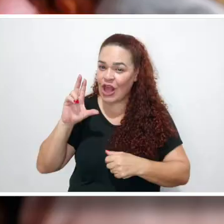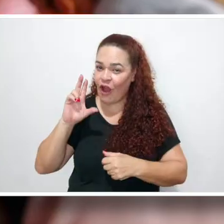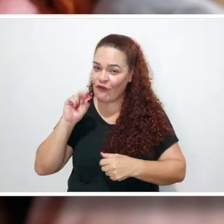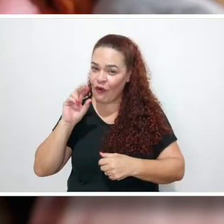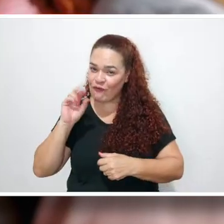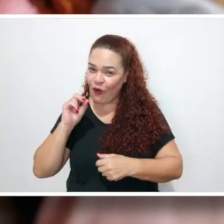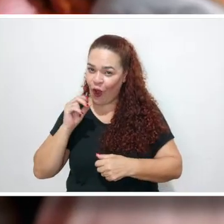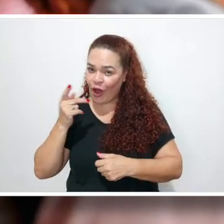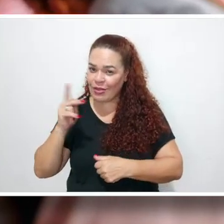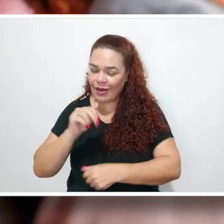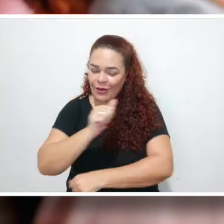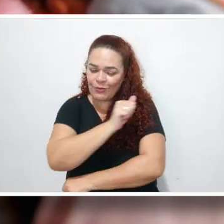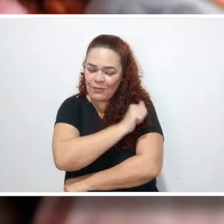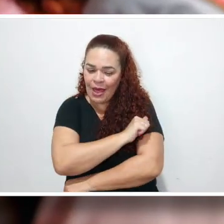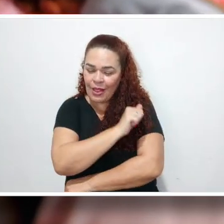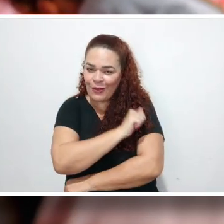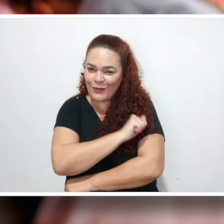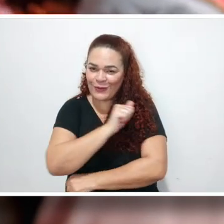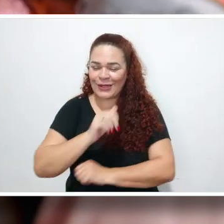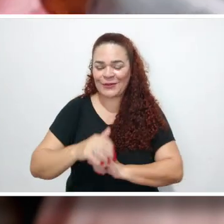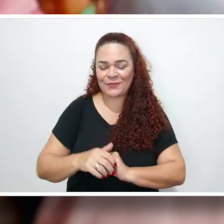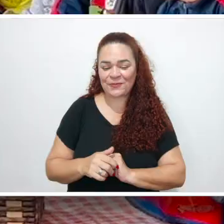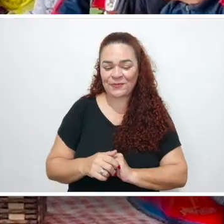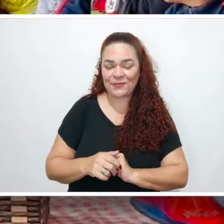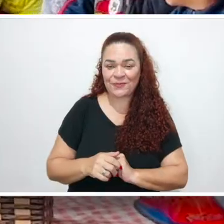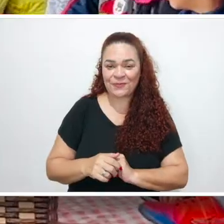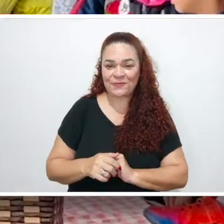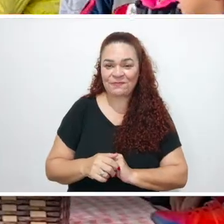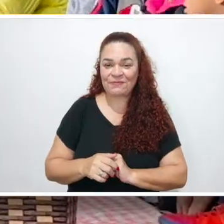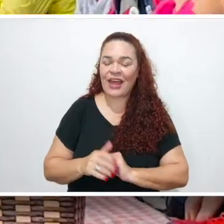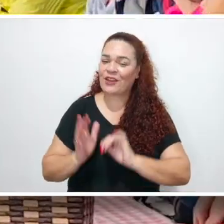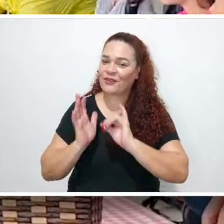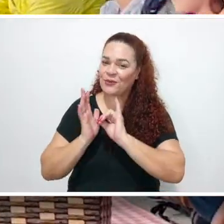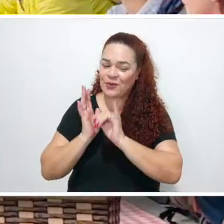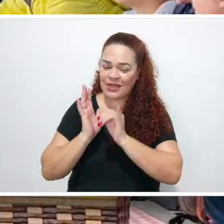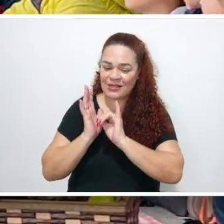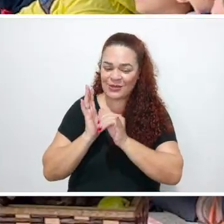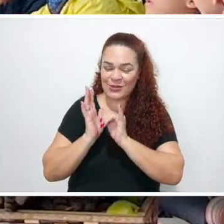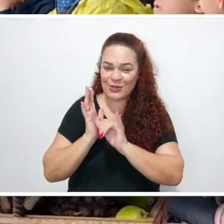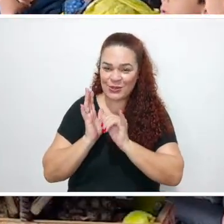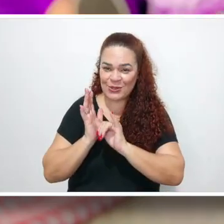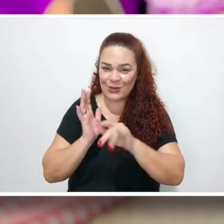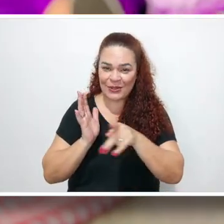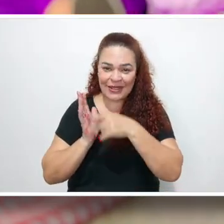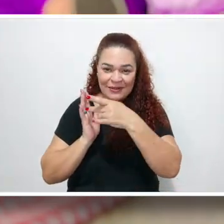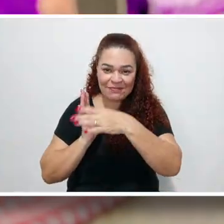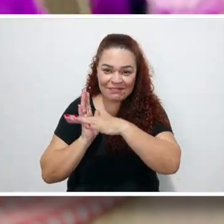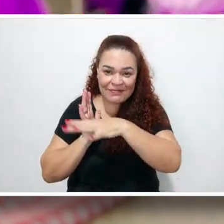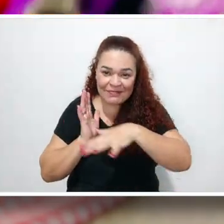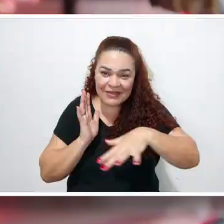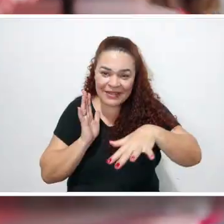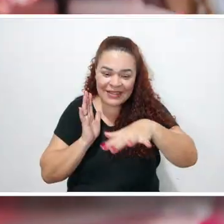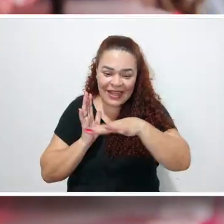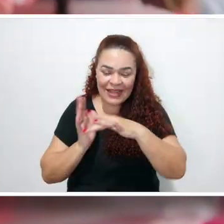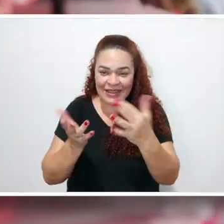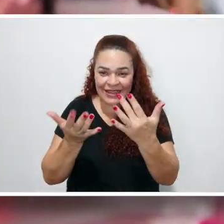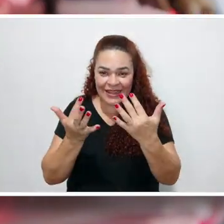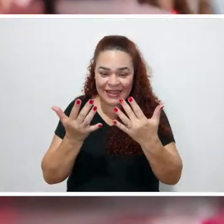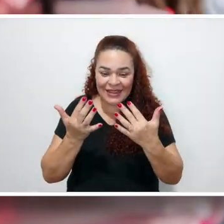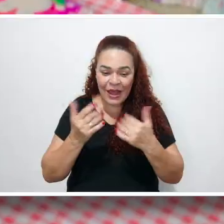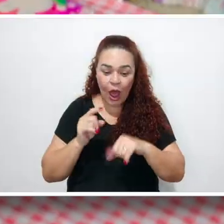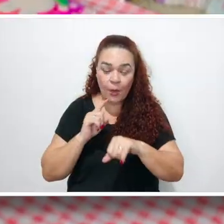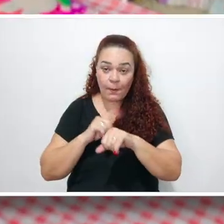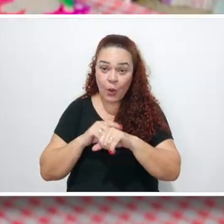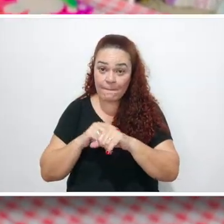com uma convidada, que é a avó de uma aluna nossa, né? Ela vai fazer uma contação de história para as crianças.